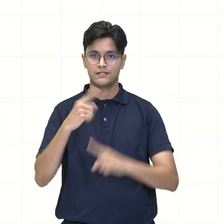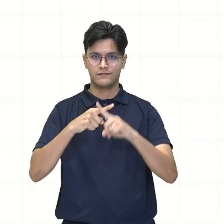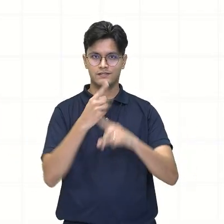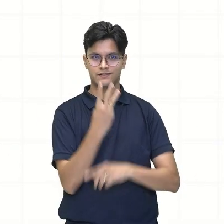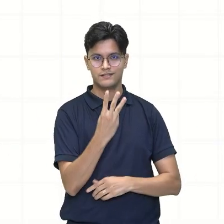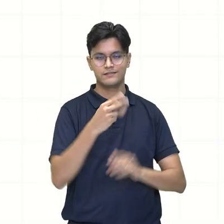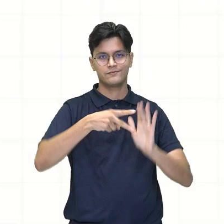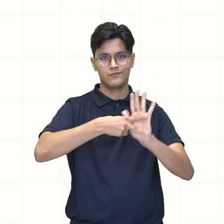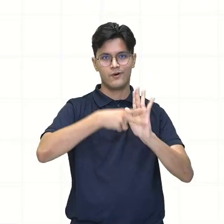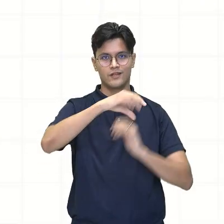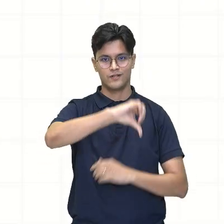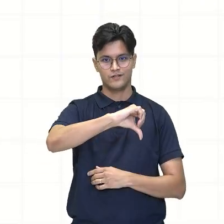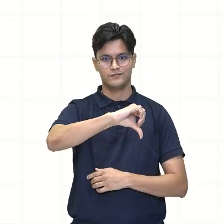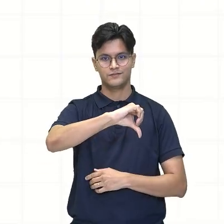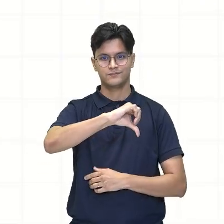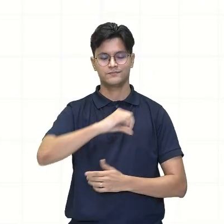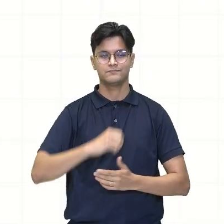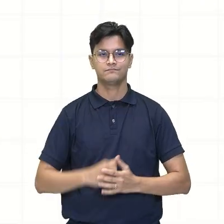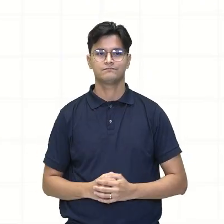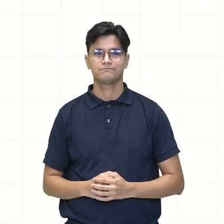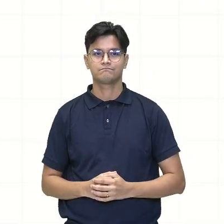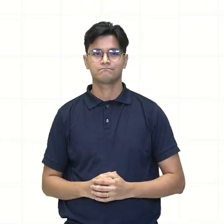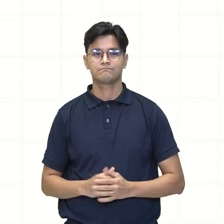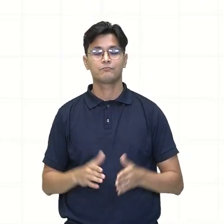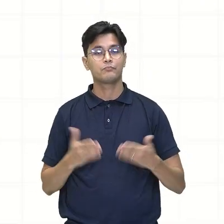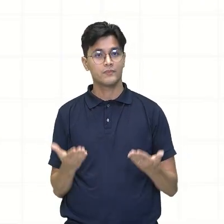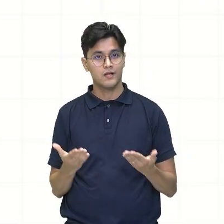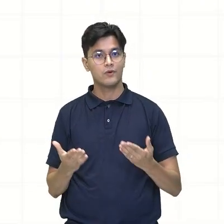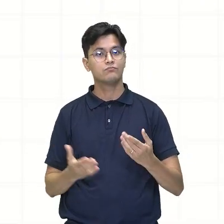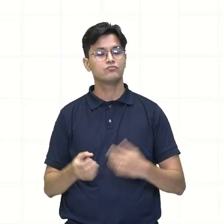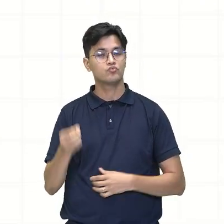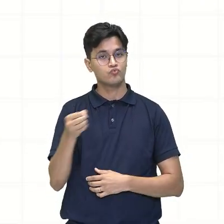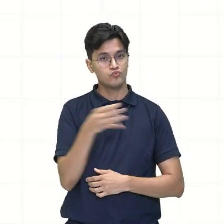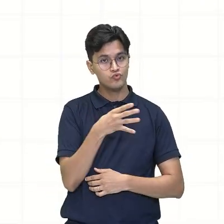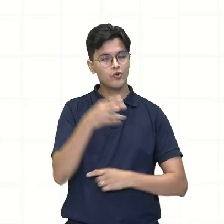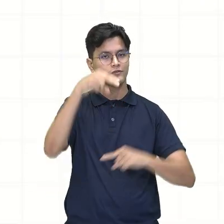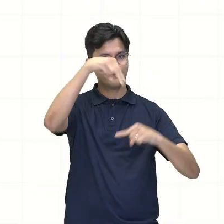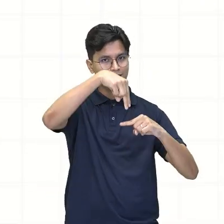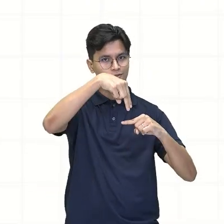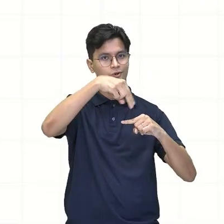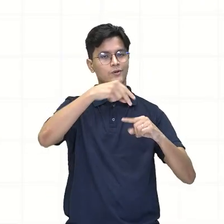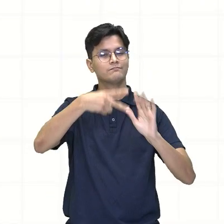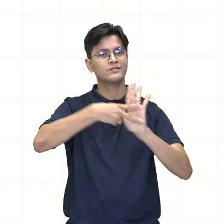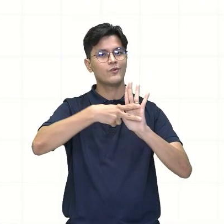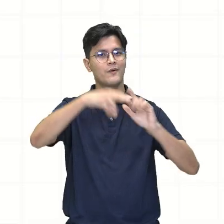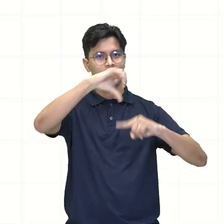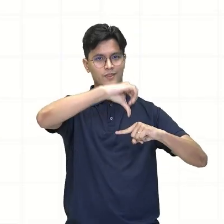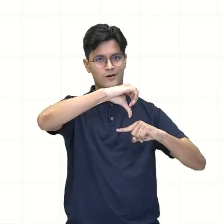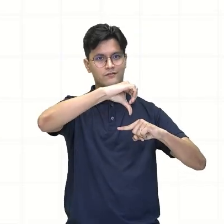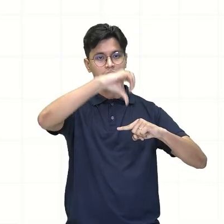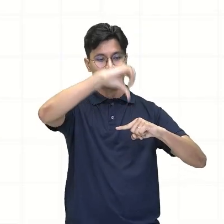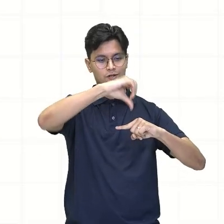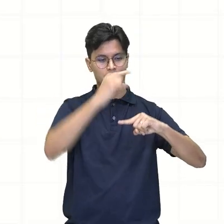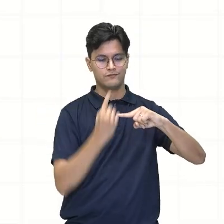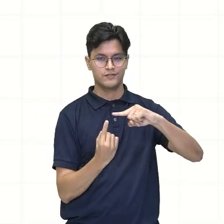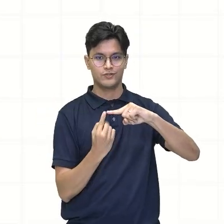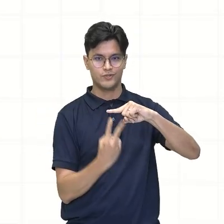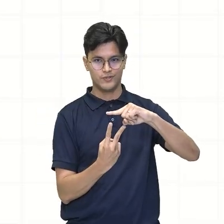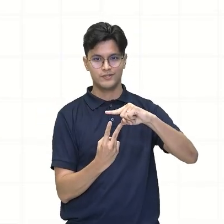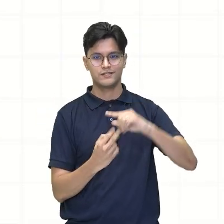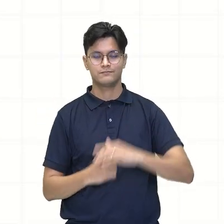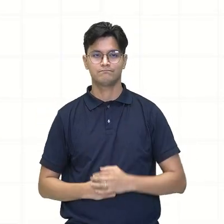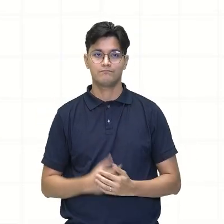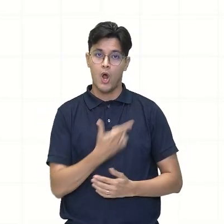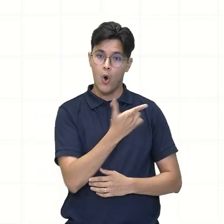dar 9, né? Então, 9 vai ser o novo numerador. Fazendo aí para outra fração,